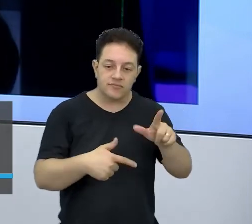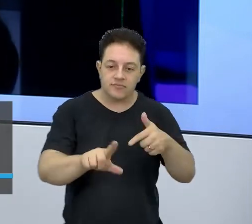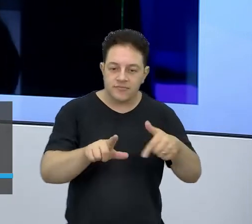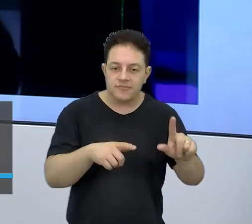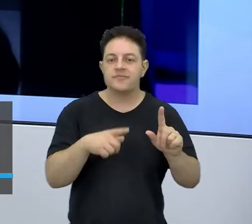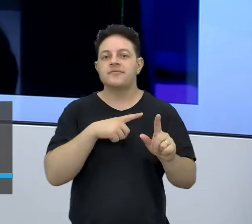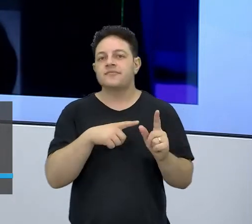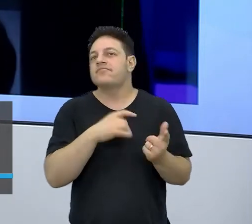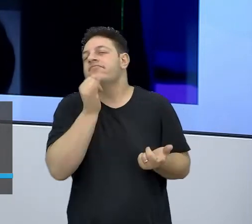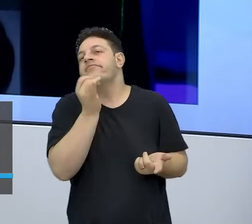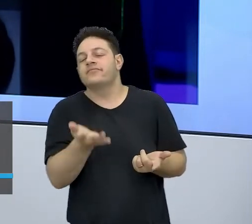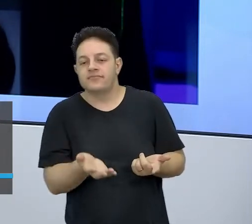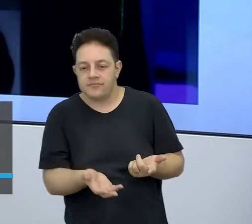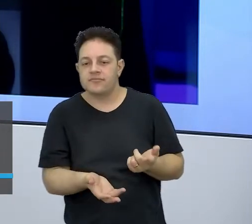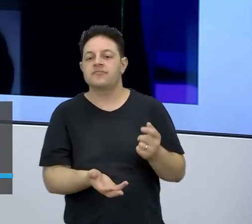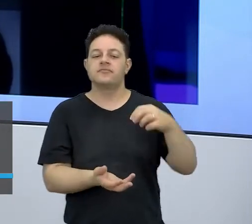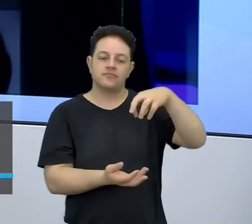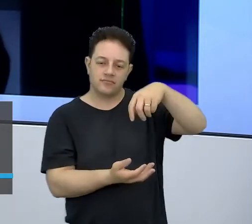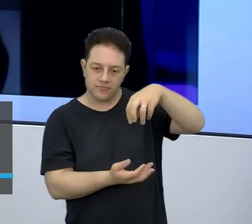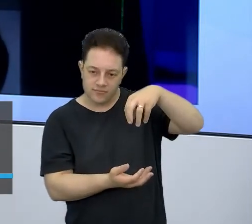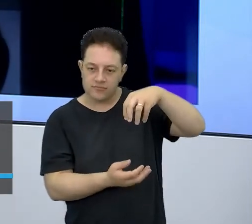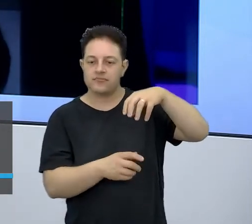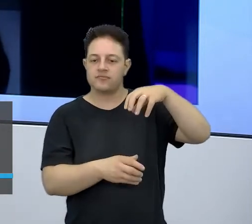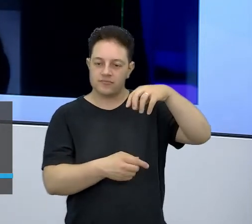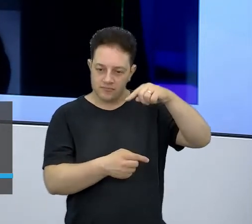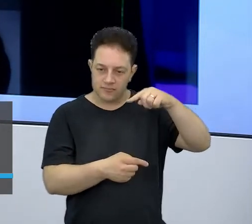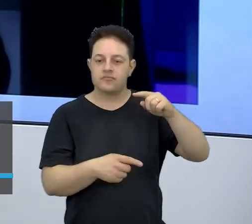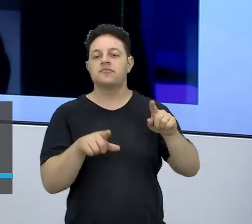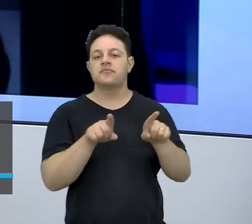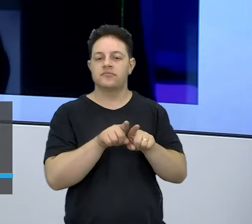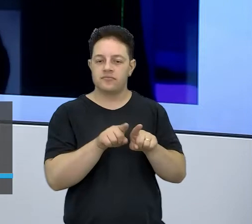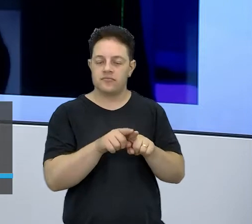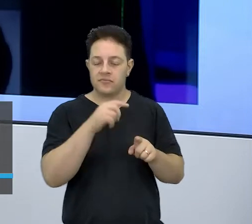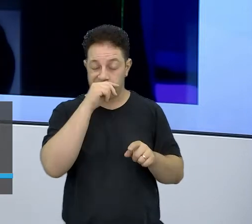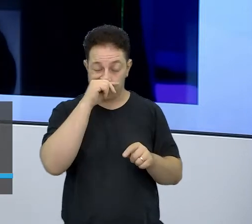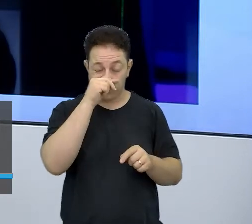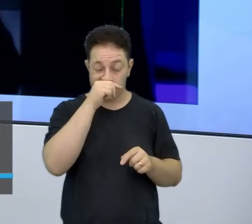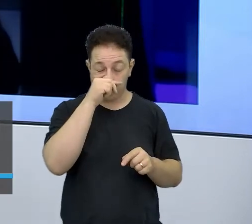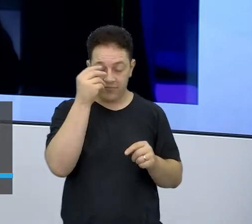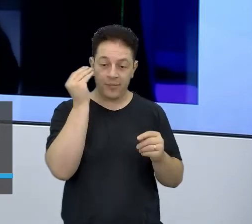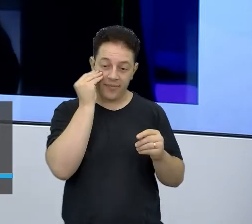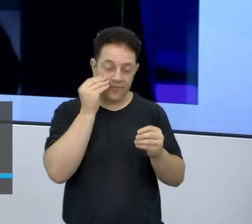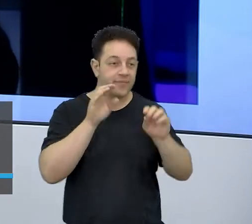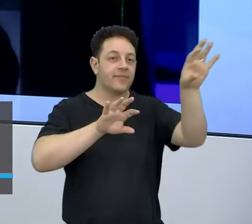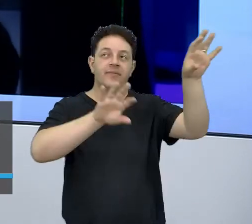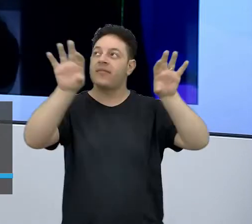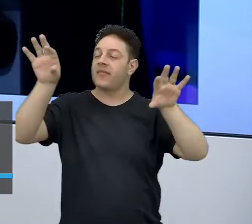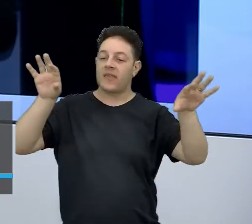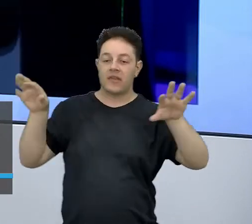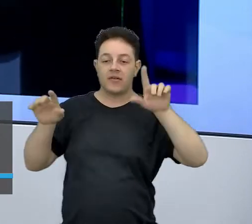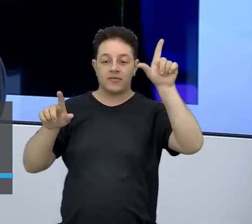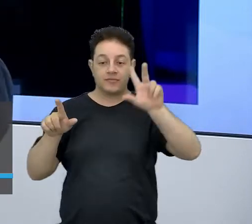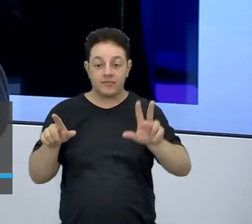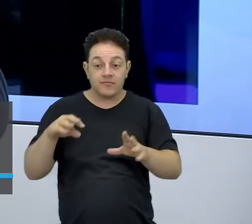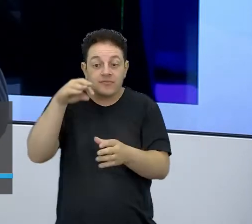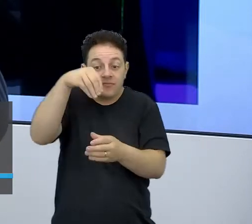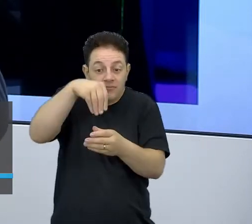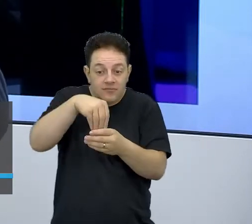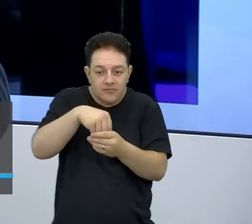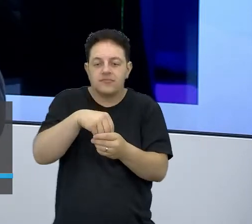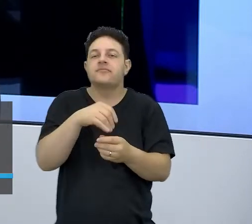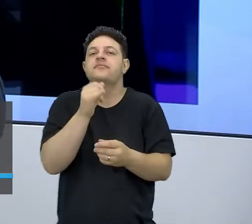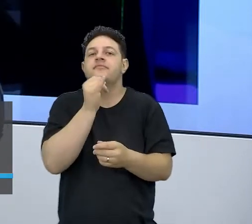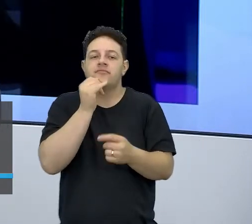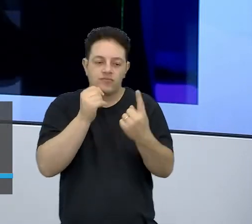de fenômenos como a refração, a reflexão total, para distribuir a luz dentro de